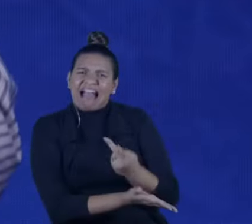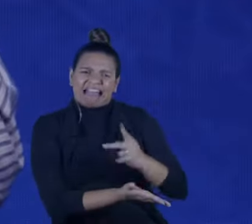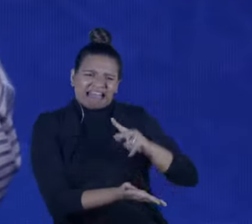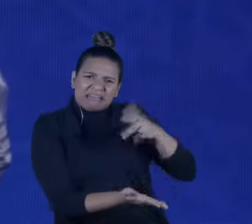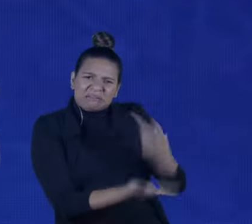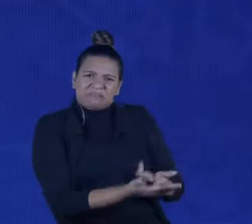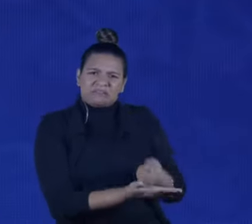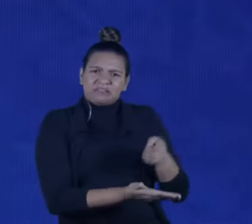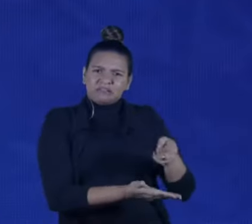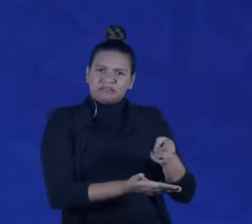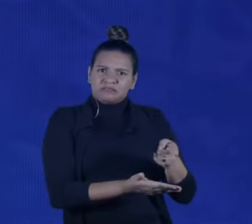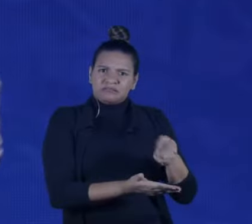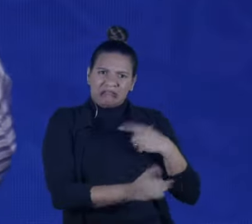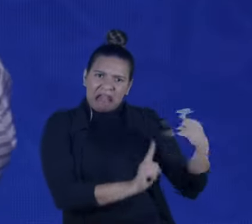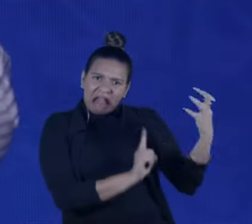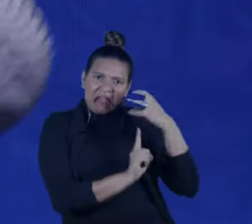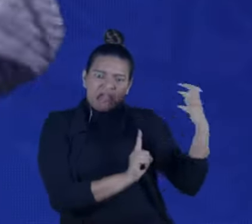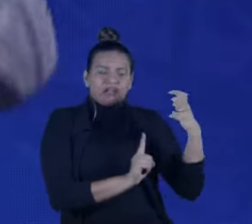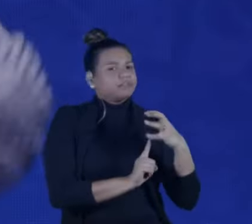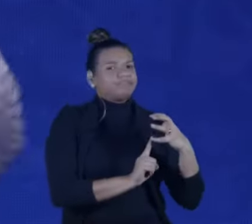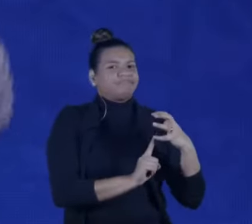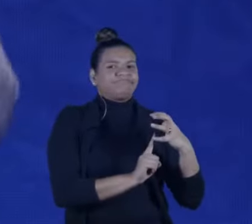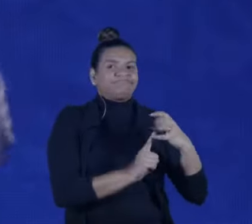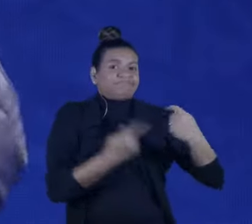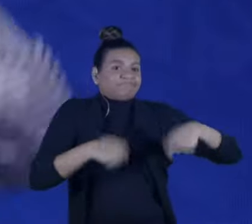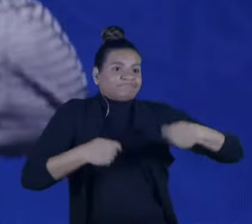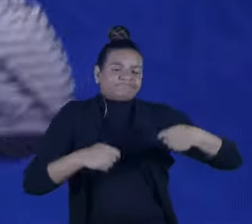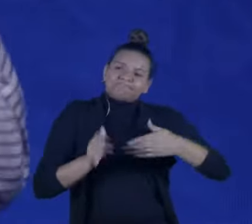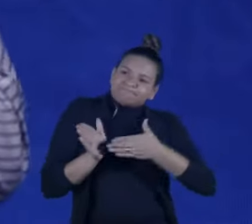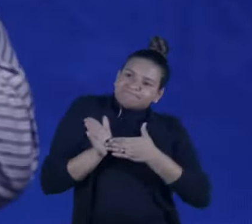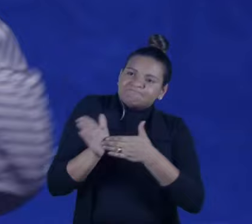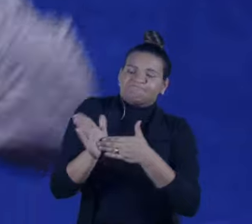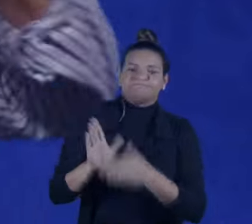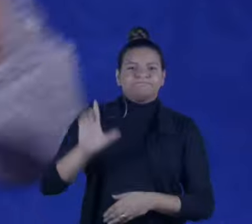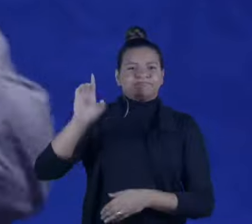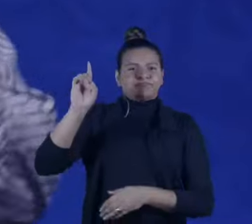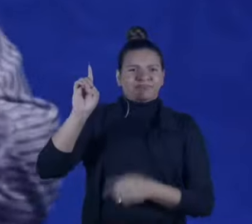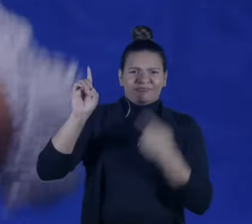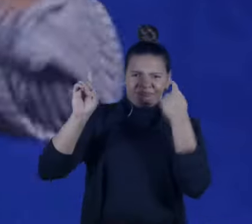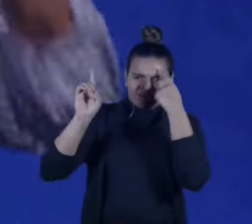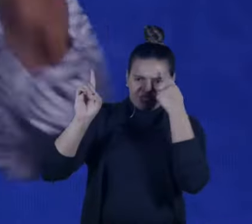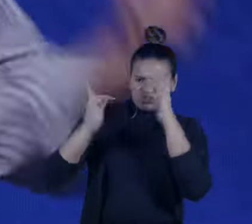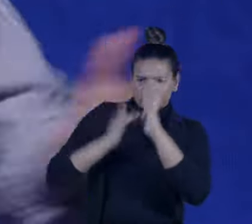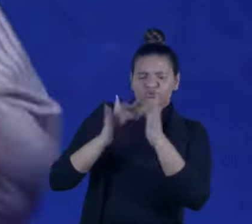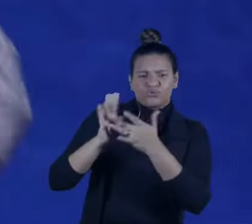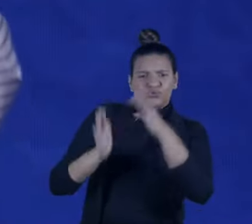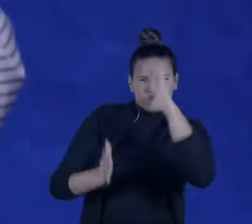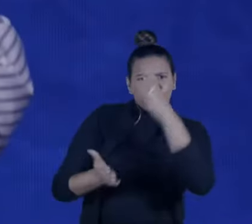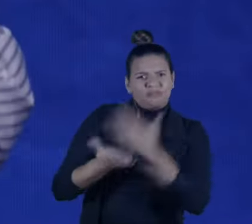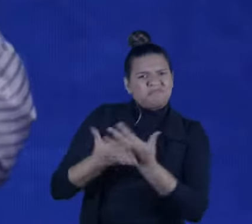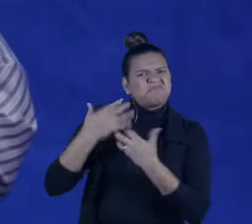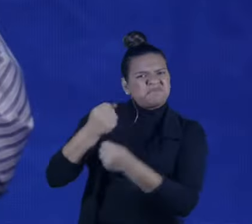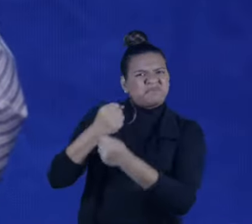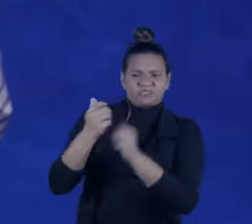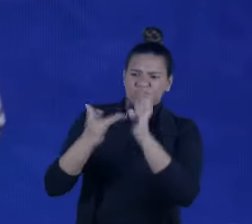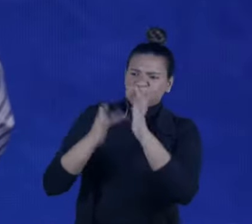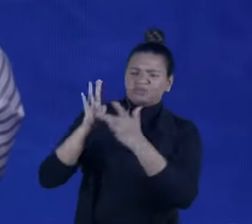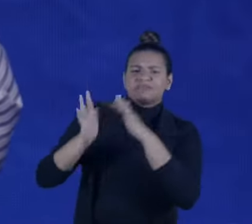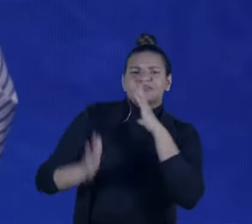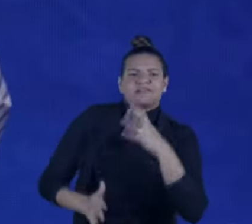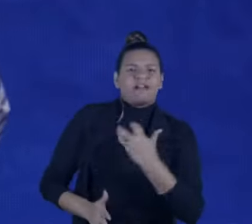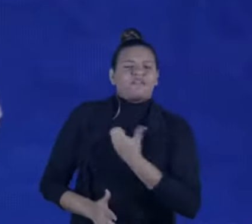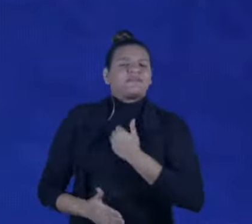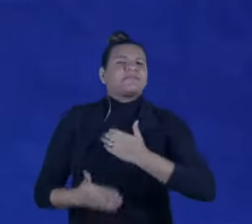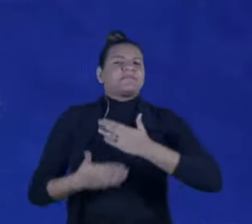você tem que se firmar na palavra. Se você disser: não, eu creio em Jesus, ele é o meu Senhor, é o meu Salvador, mas vive